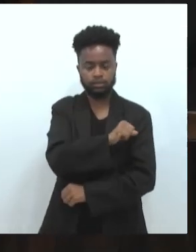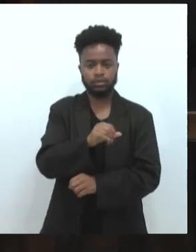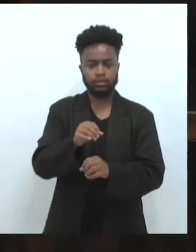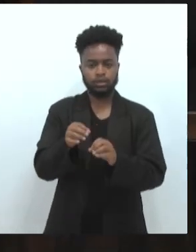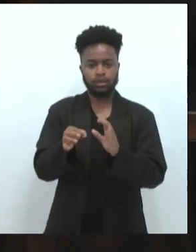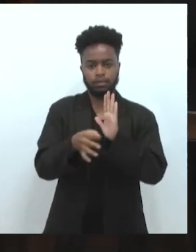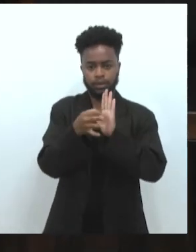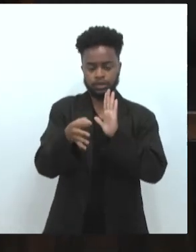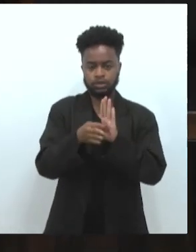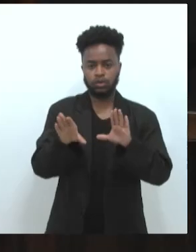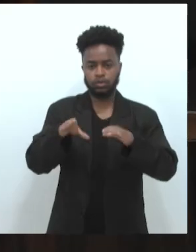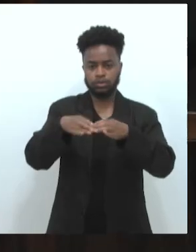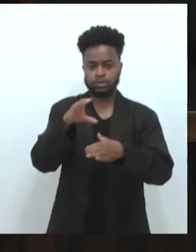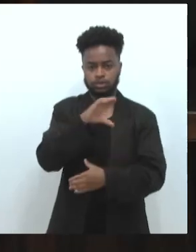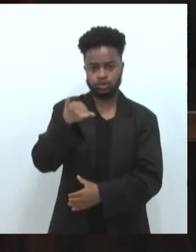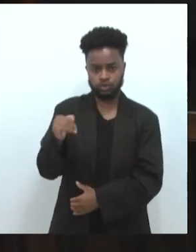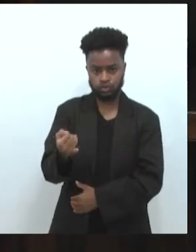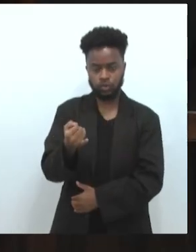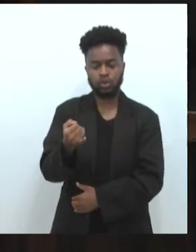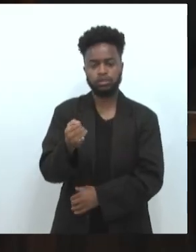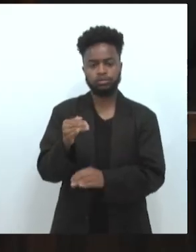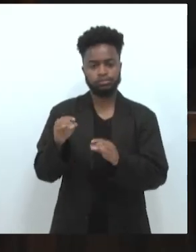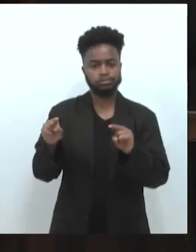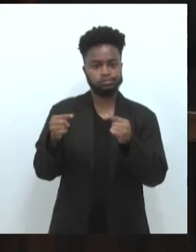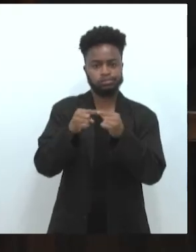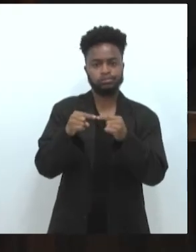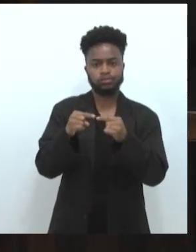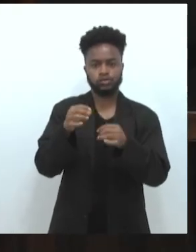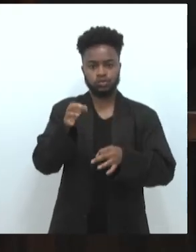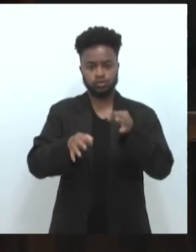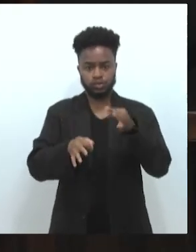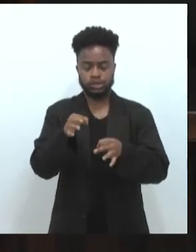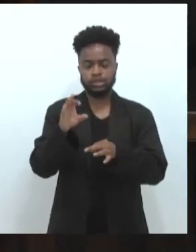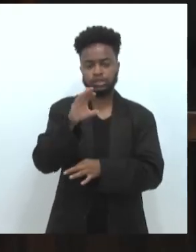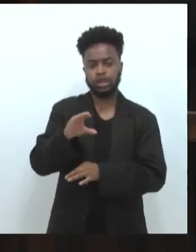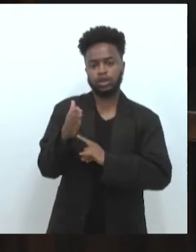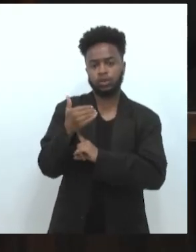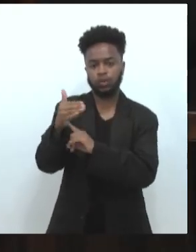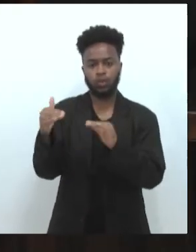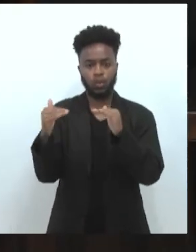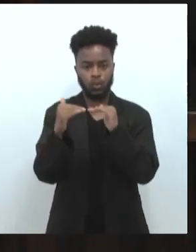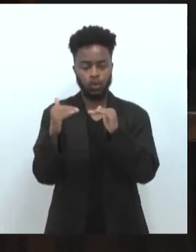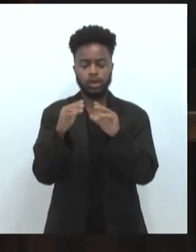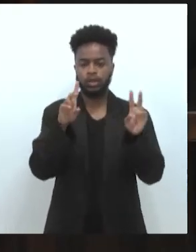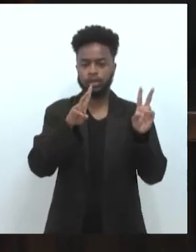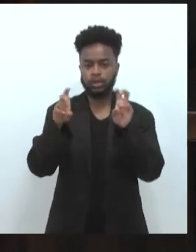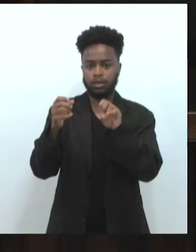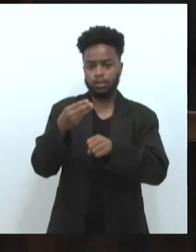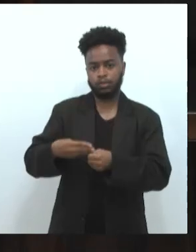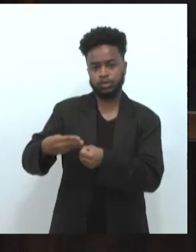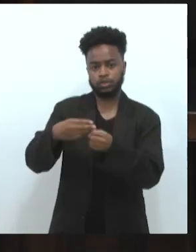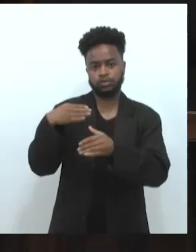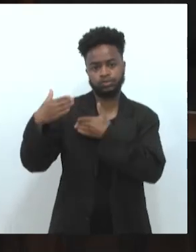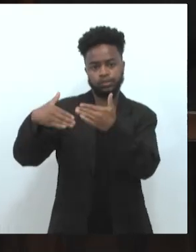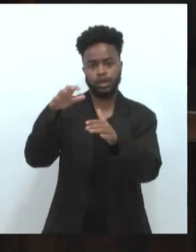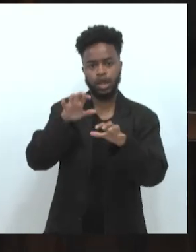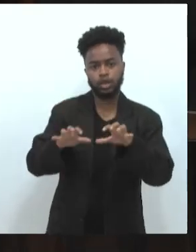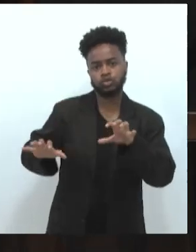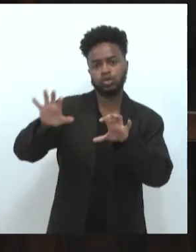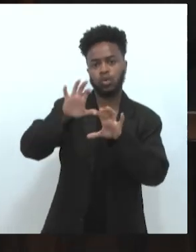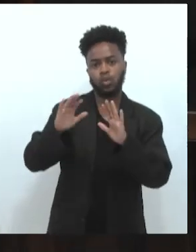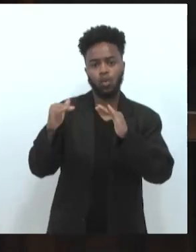pela Juridicidade, Ciência e Tecnologia favorável, Assuntos Municipais e Desenvolvimento Regional